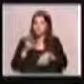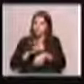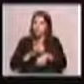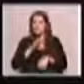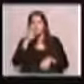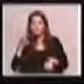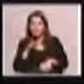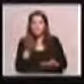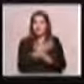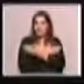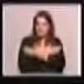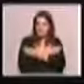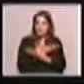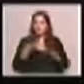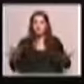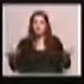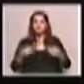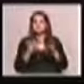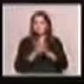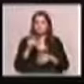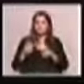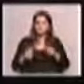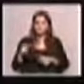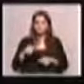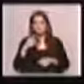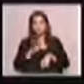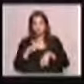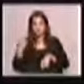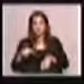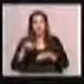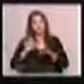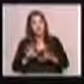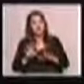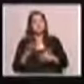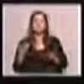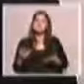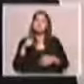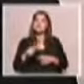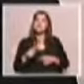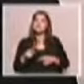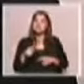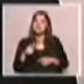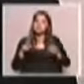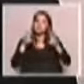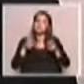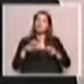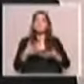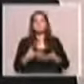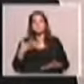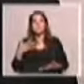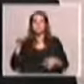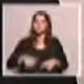famílias, com os amigos de todas as pessoas que tenham esta patologia, mas acima de tudo trazer esta temática para a ordem do